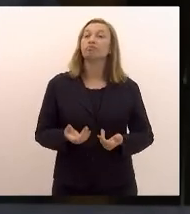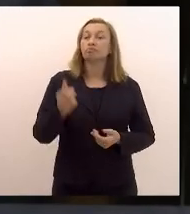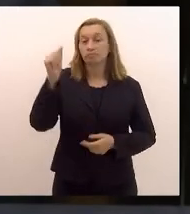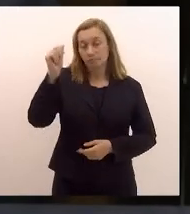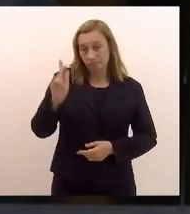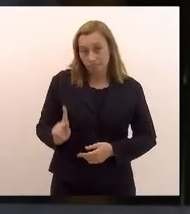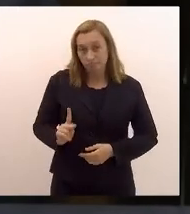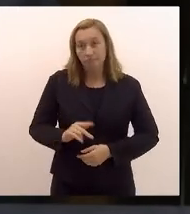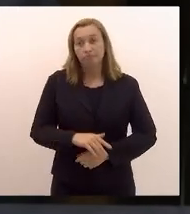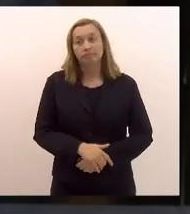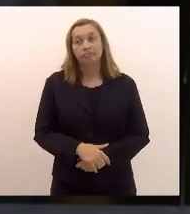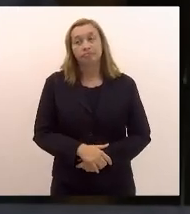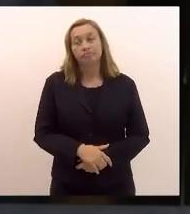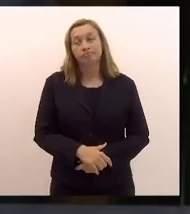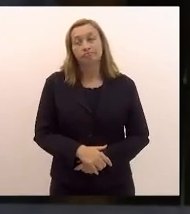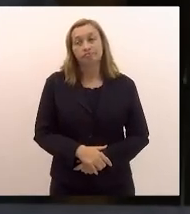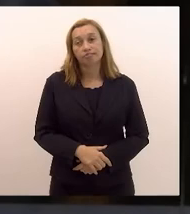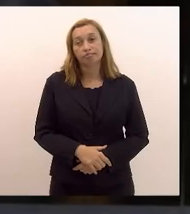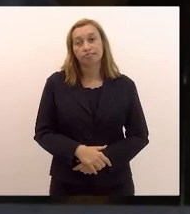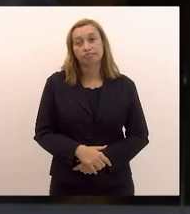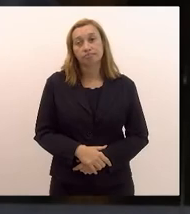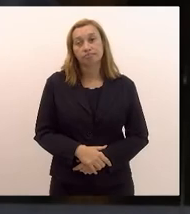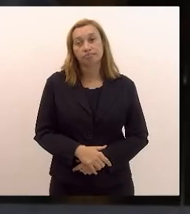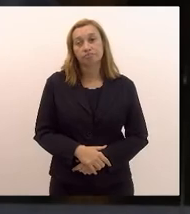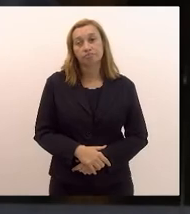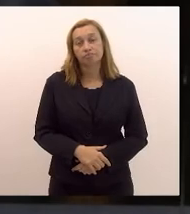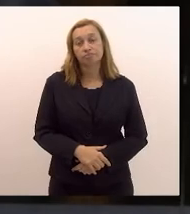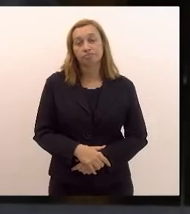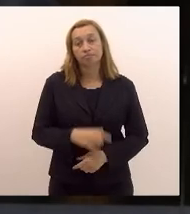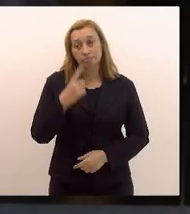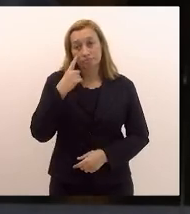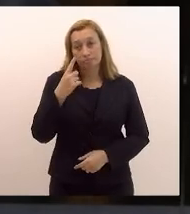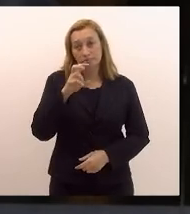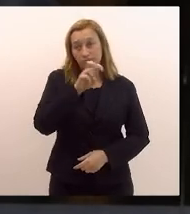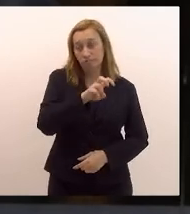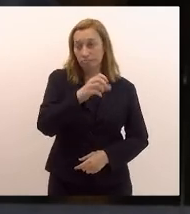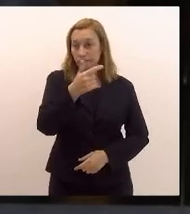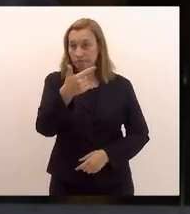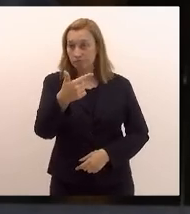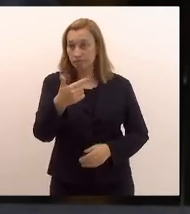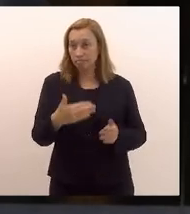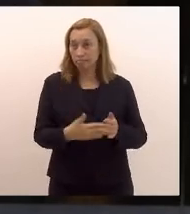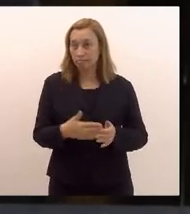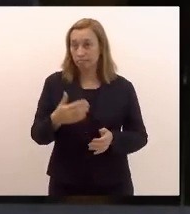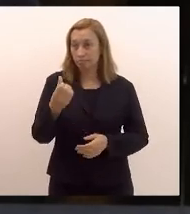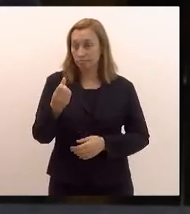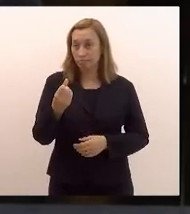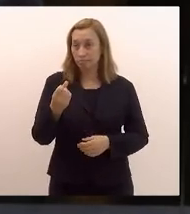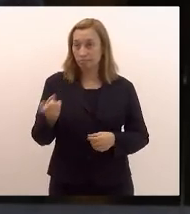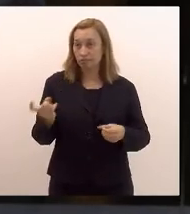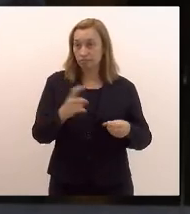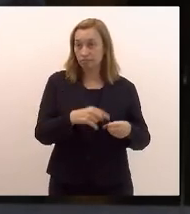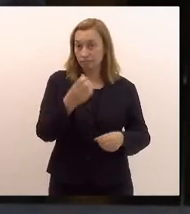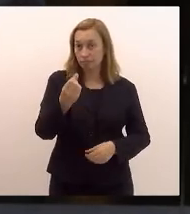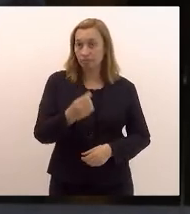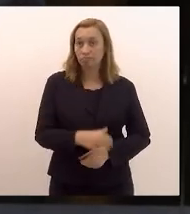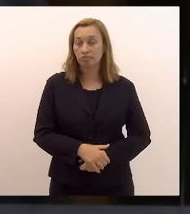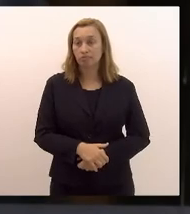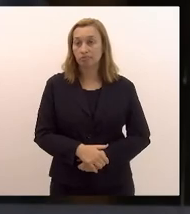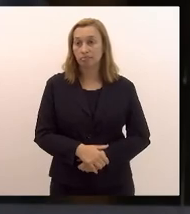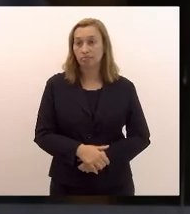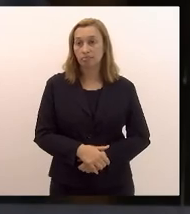aposentadoria Oi e aí nós tiramos o painel tava 52 a seis aí nós voltamos com os seis